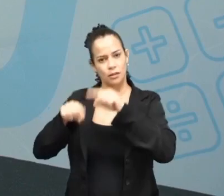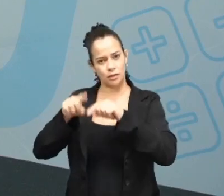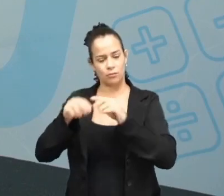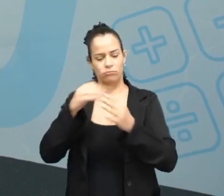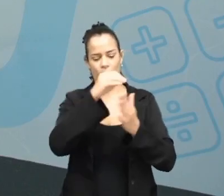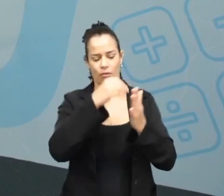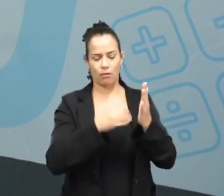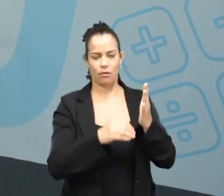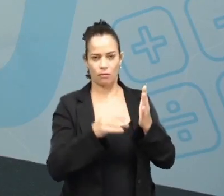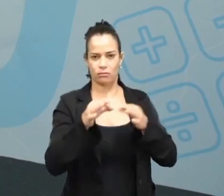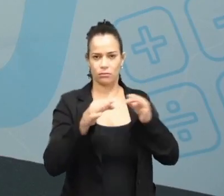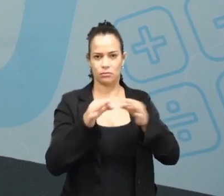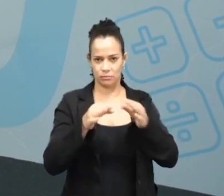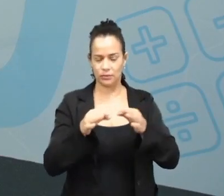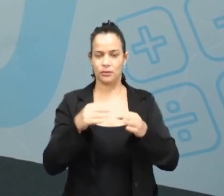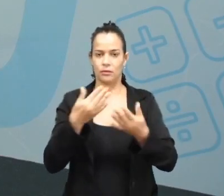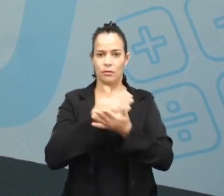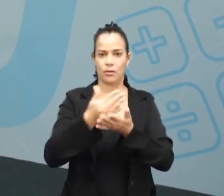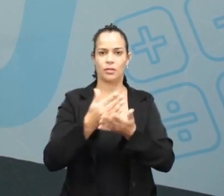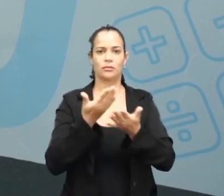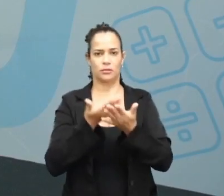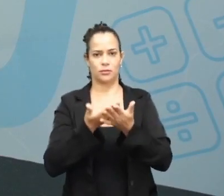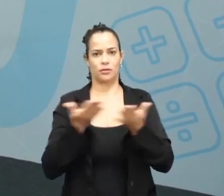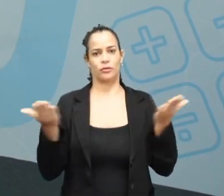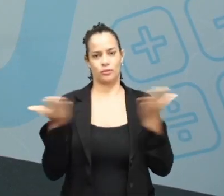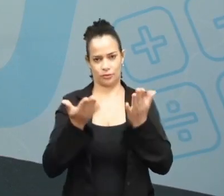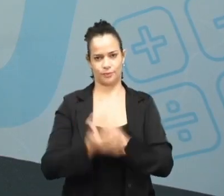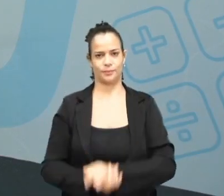para você e vamos começar a nossa aula de hoje.